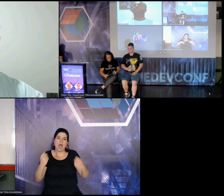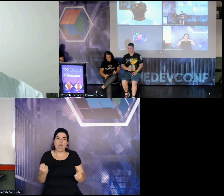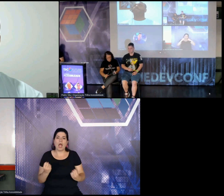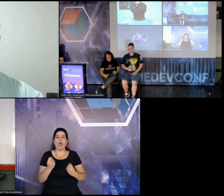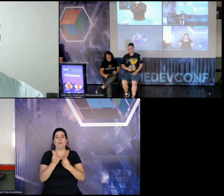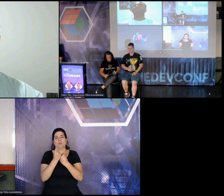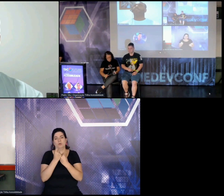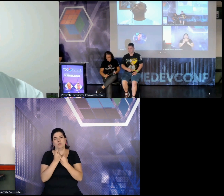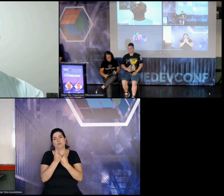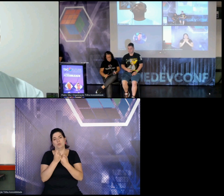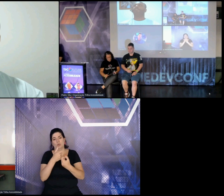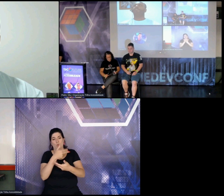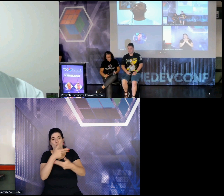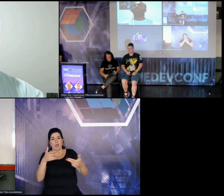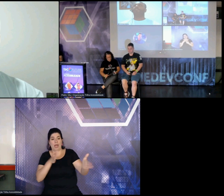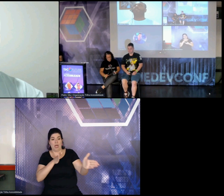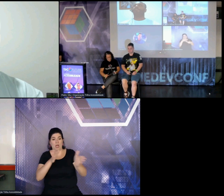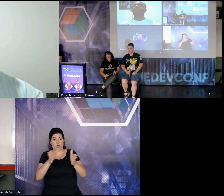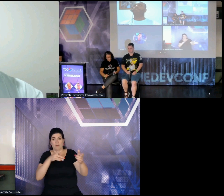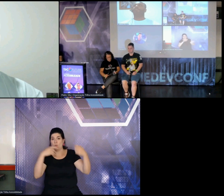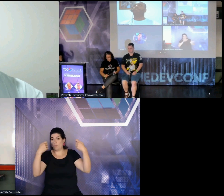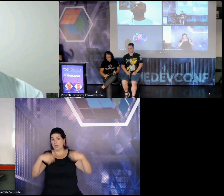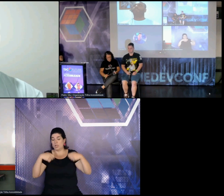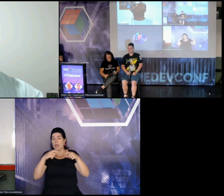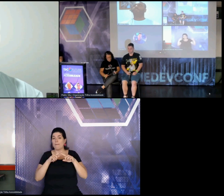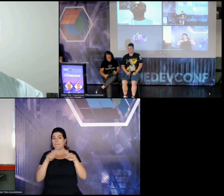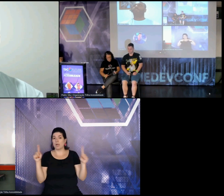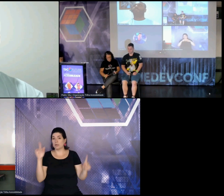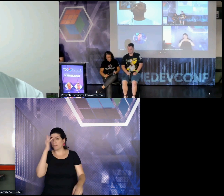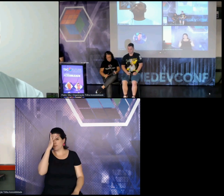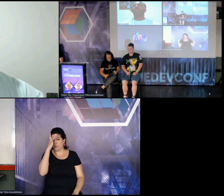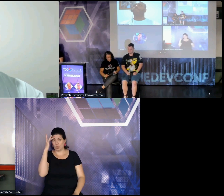de acessibilidade, mas mesmo as pessoas que